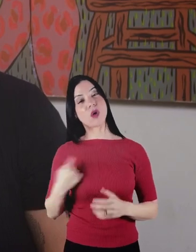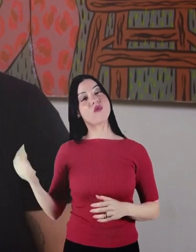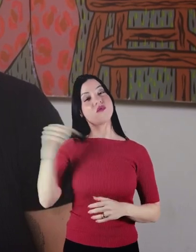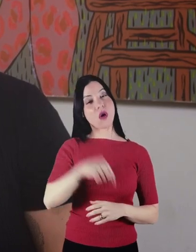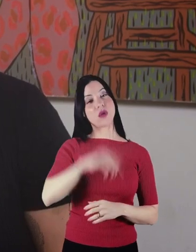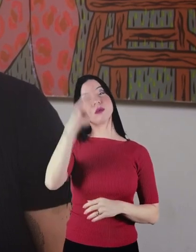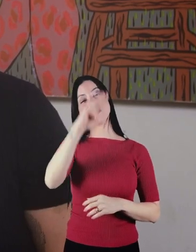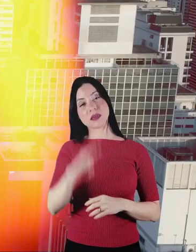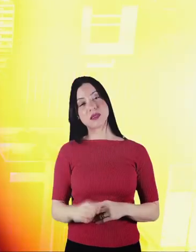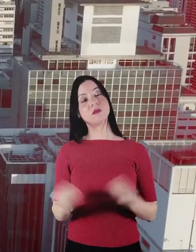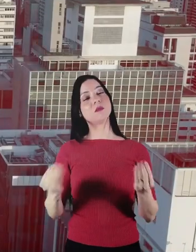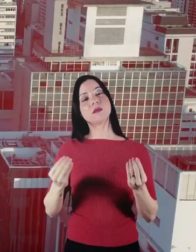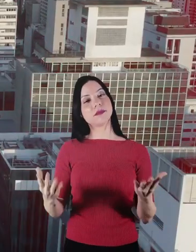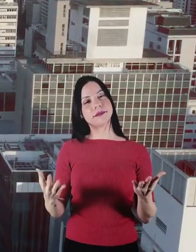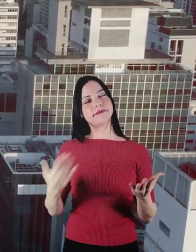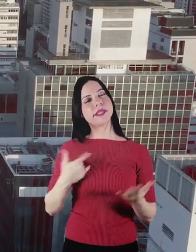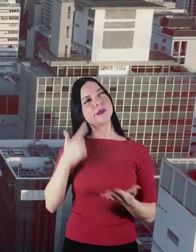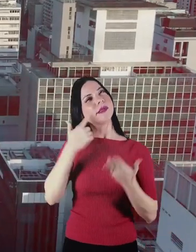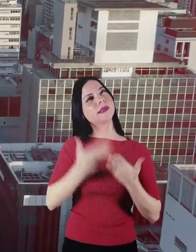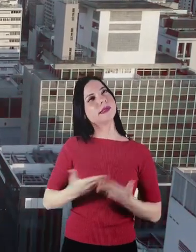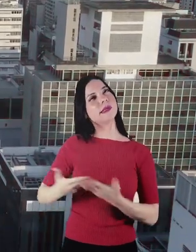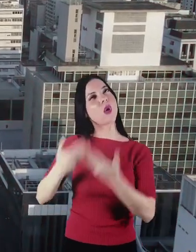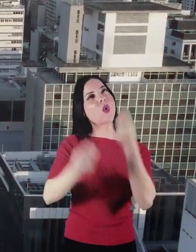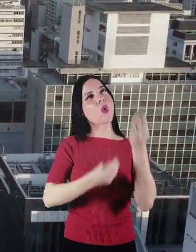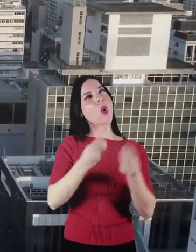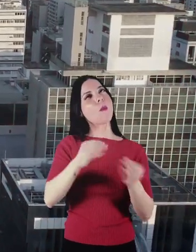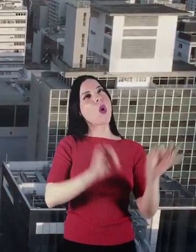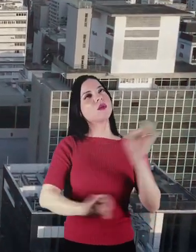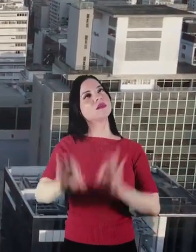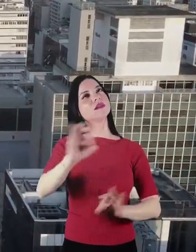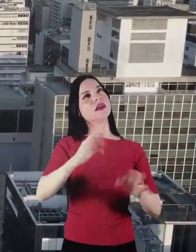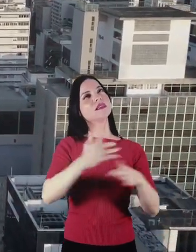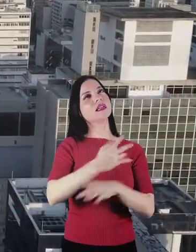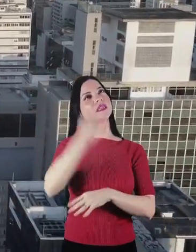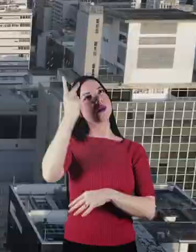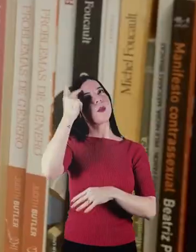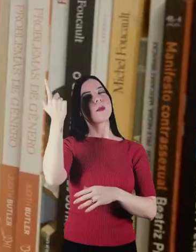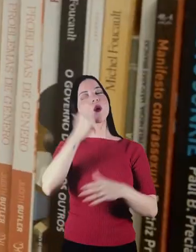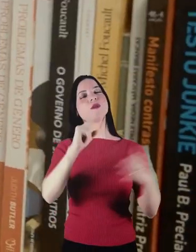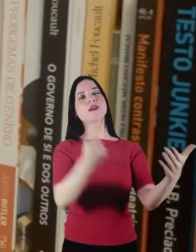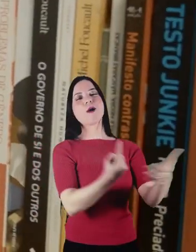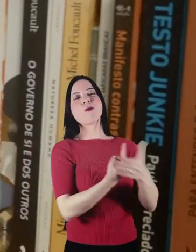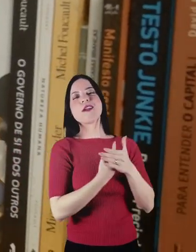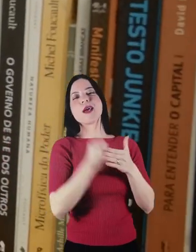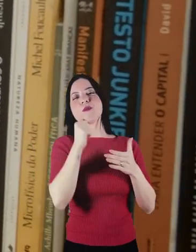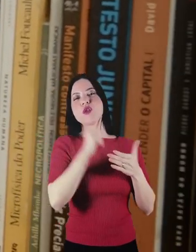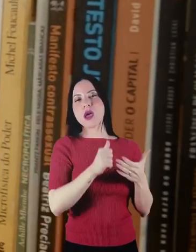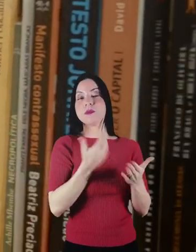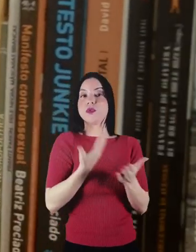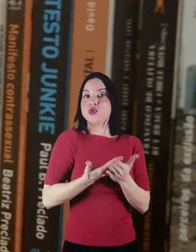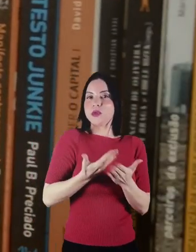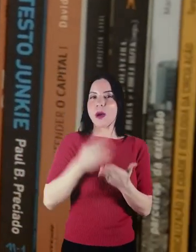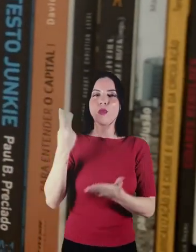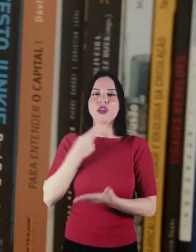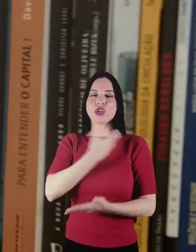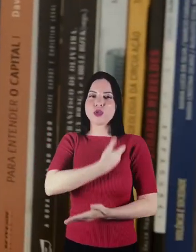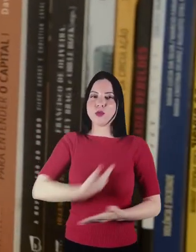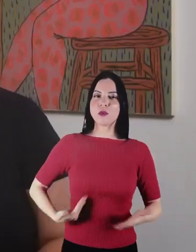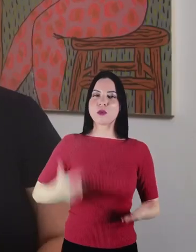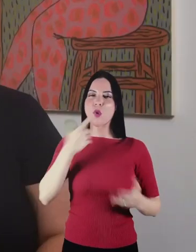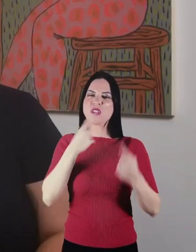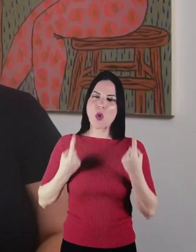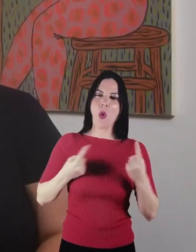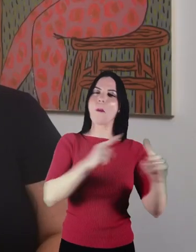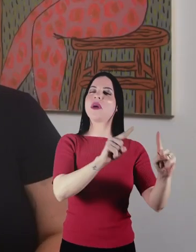gente podia organizar a cidade de São Paulo para acolher as mulheres, assim. Estudando políticas públicas de combate à violência de